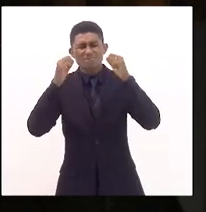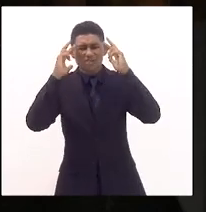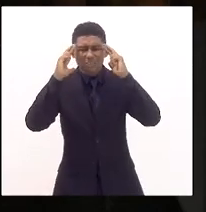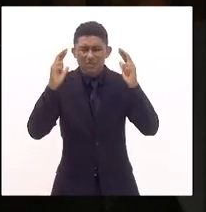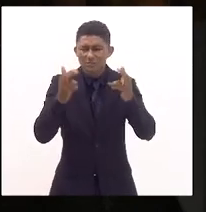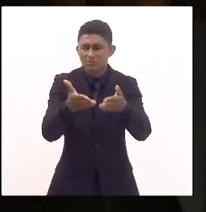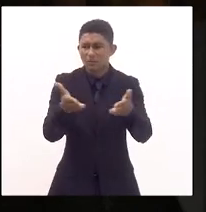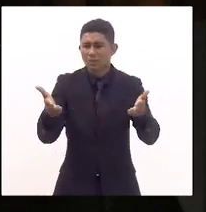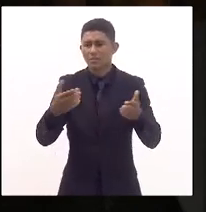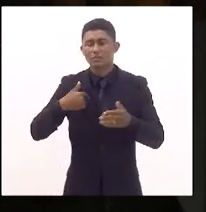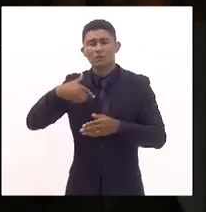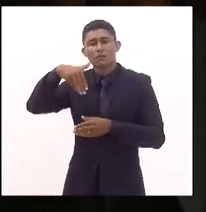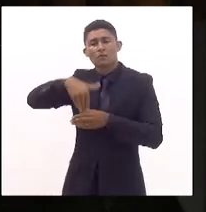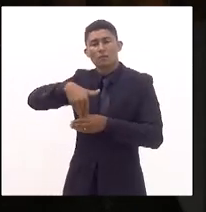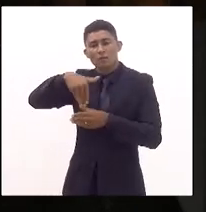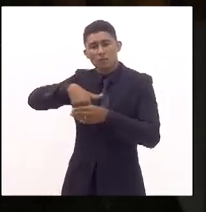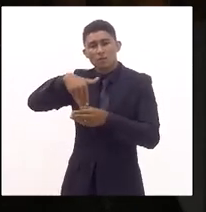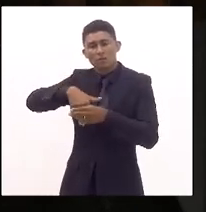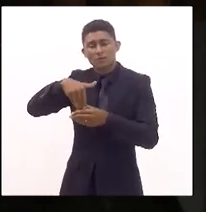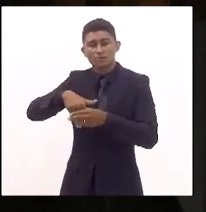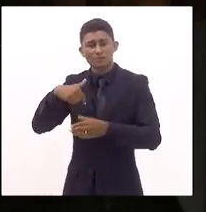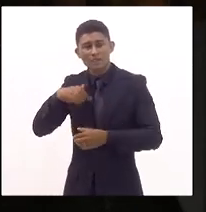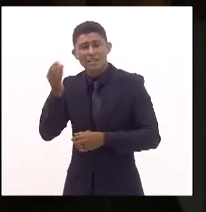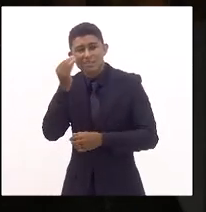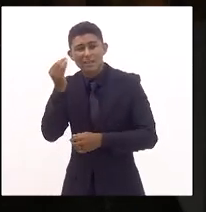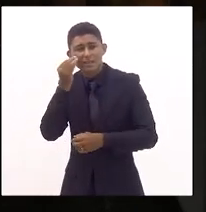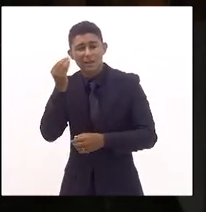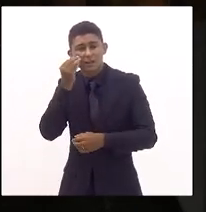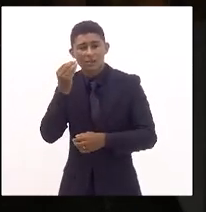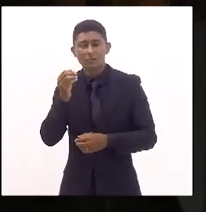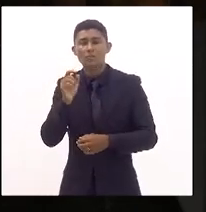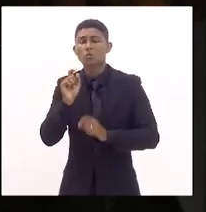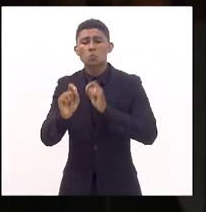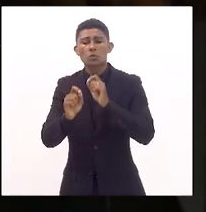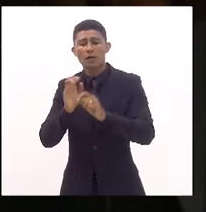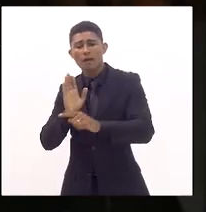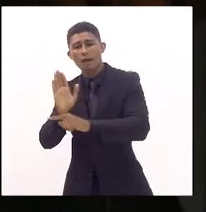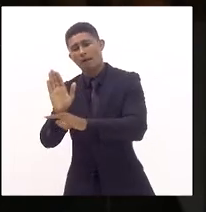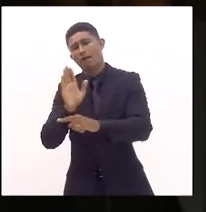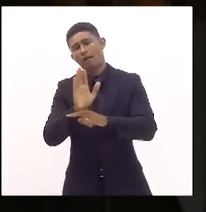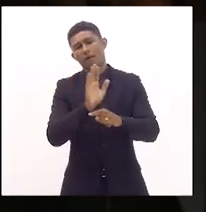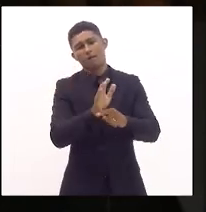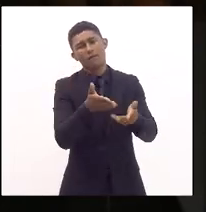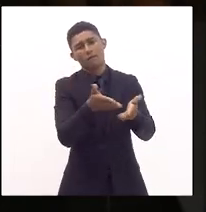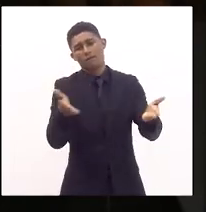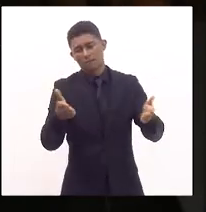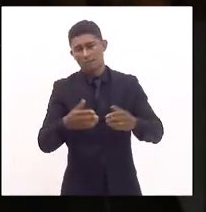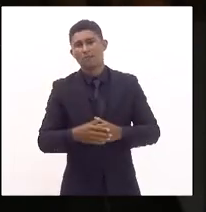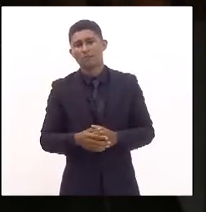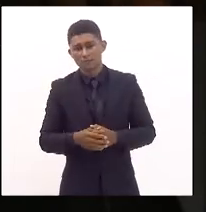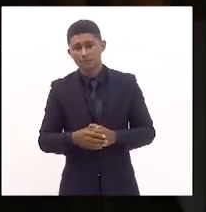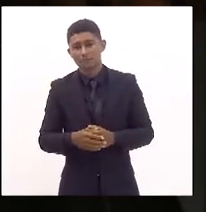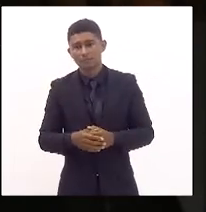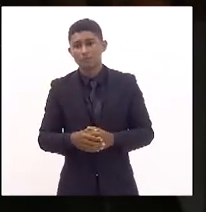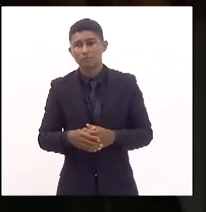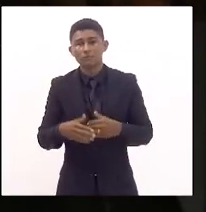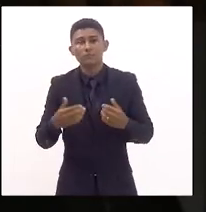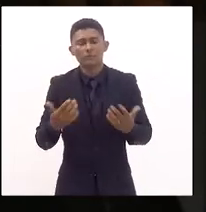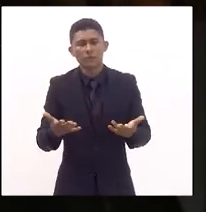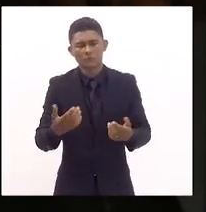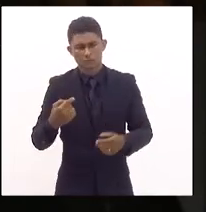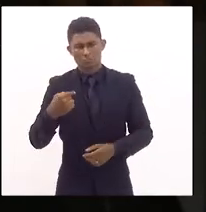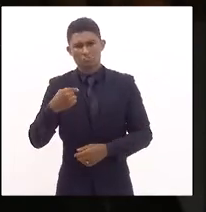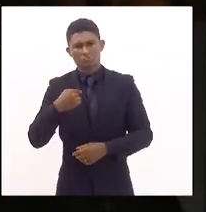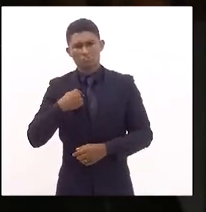no que eu estou votando, no que eu estou tentando, de alguma maneira, ajudar e contribuir, que eu não